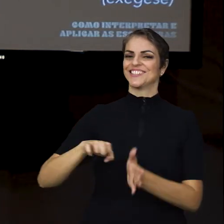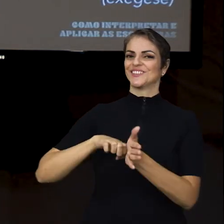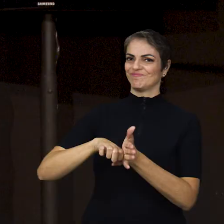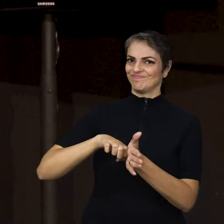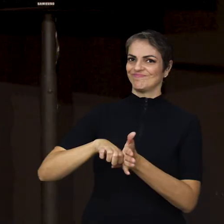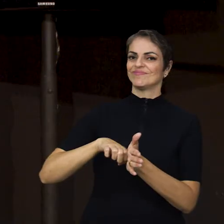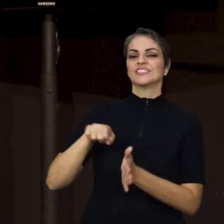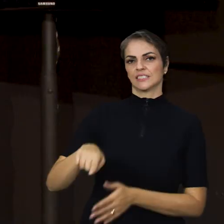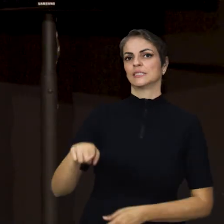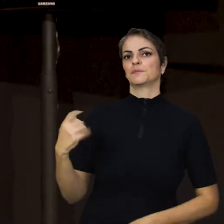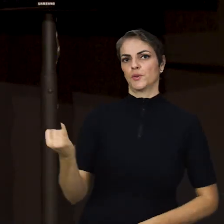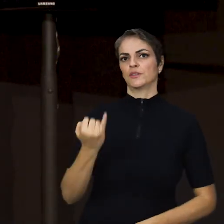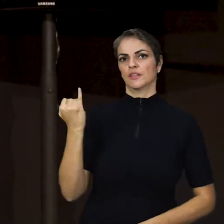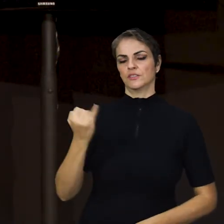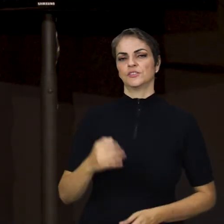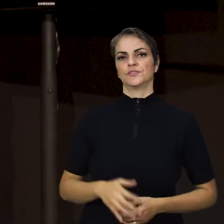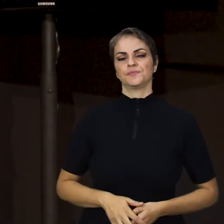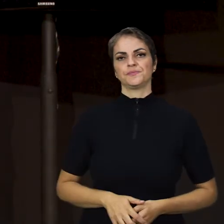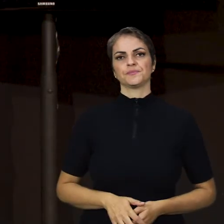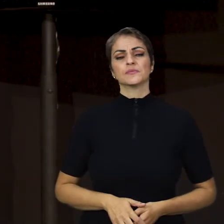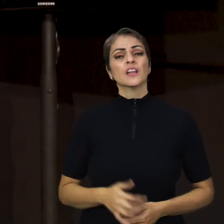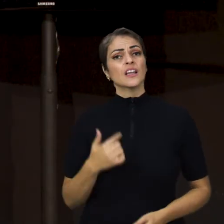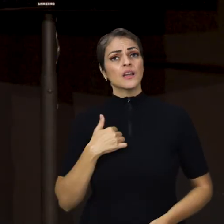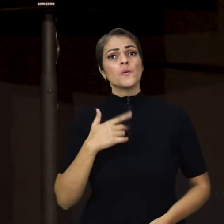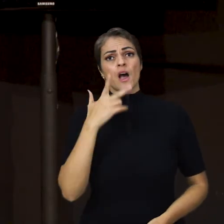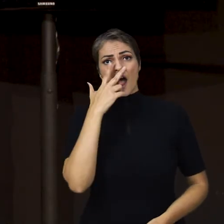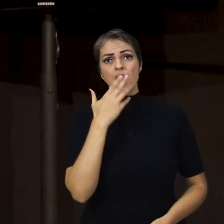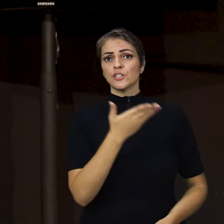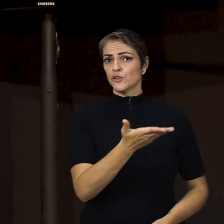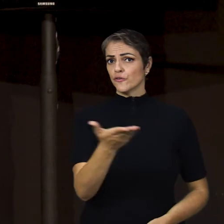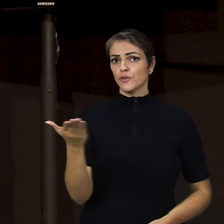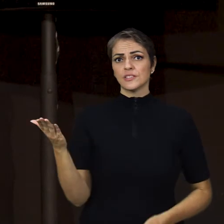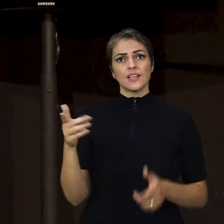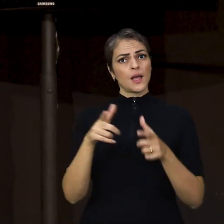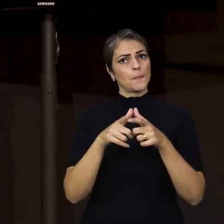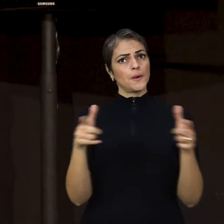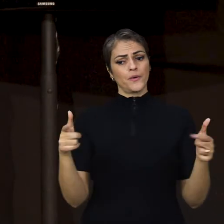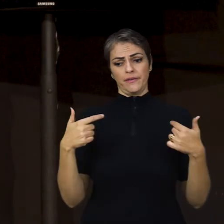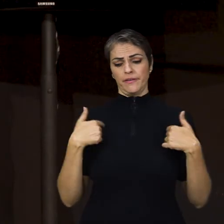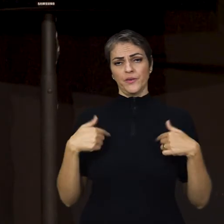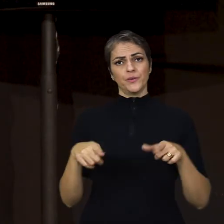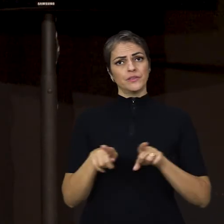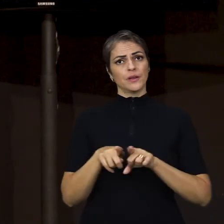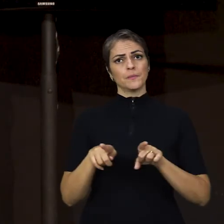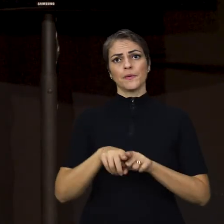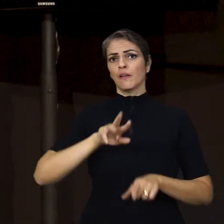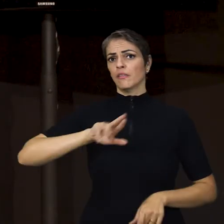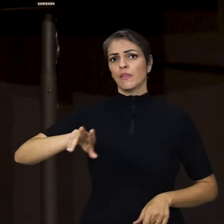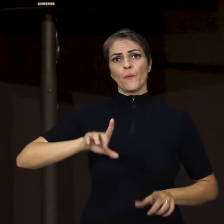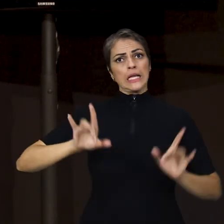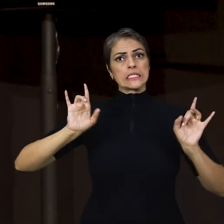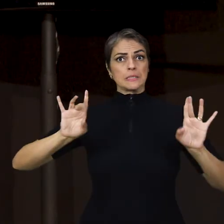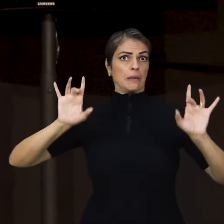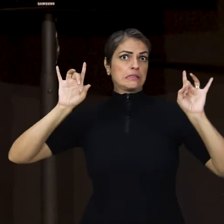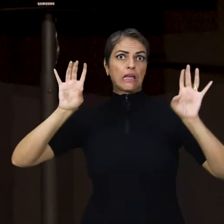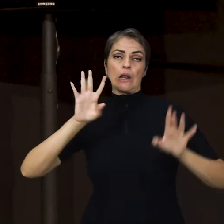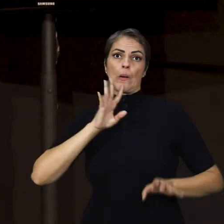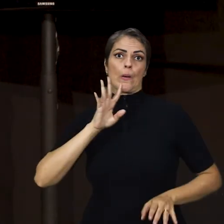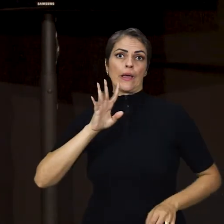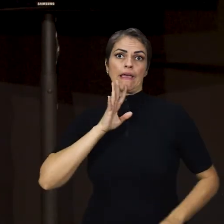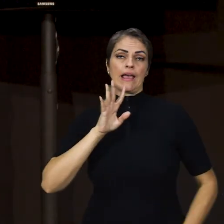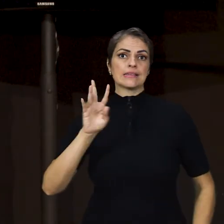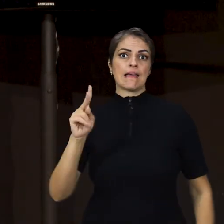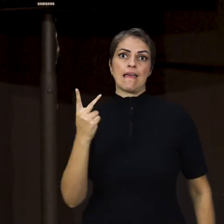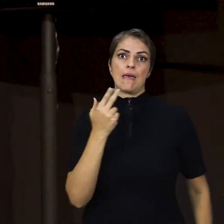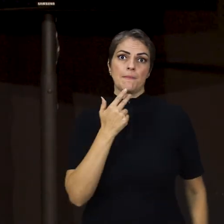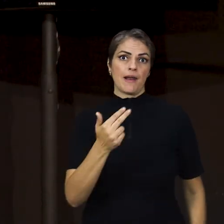maioria dos nossos alunos, e eu me incluo nisso, não são especialistas em hebraico antigo ou